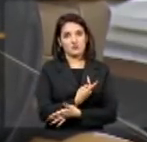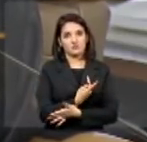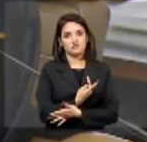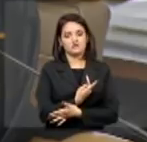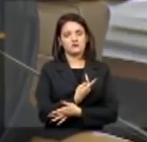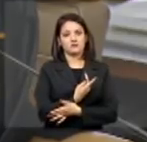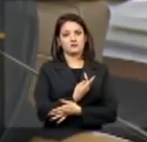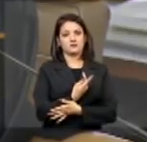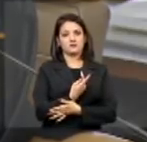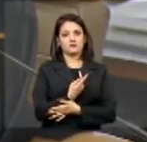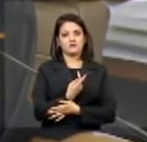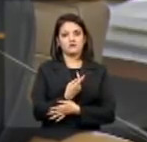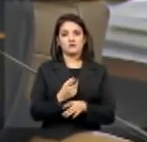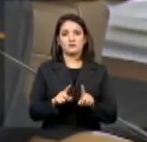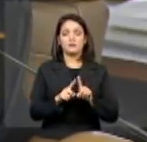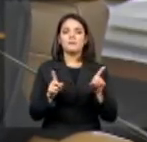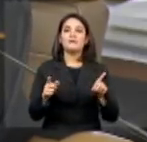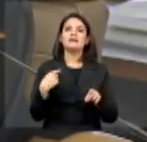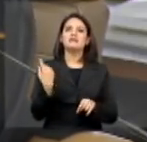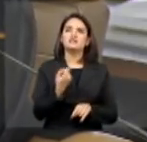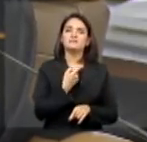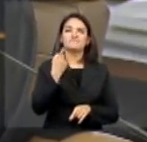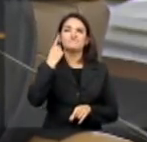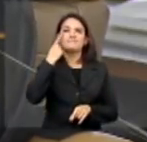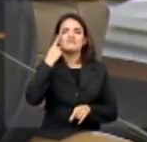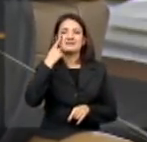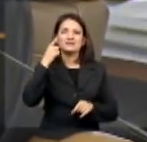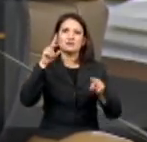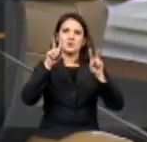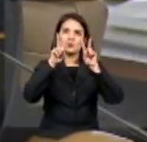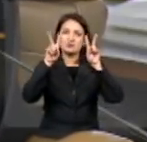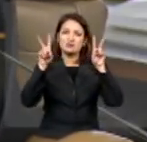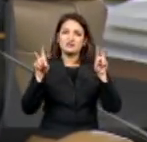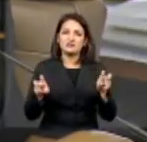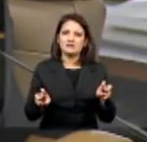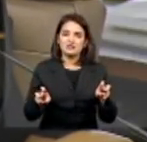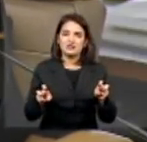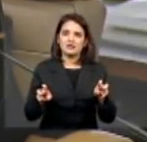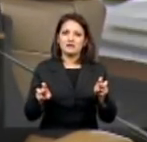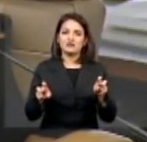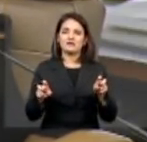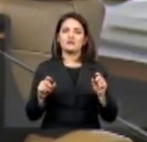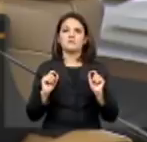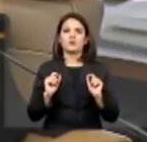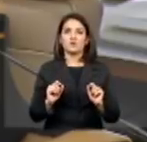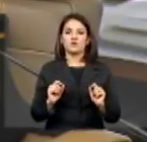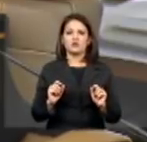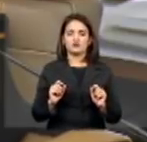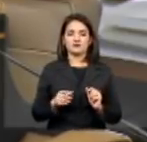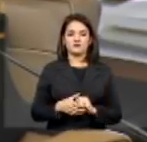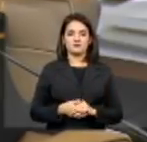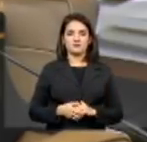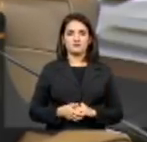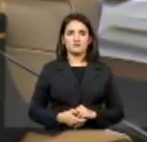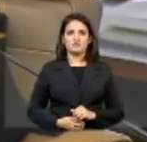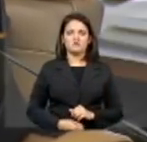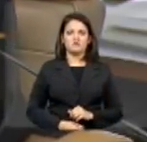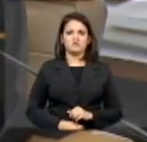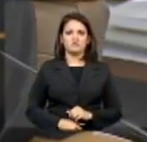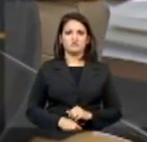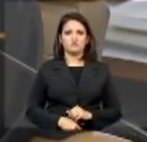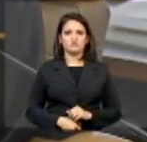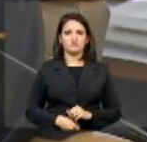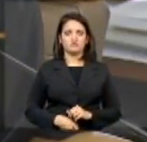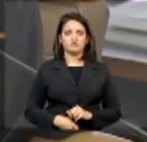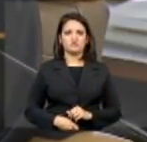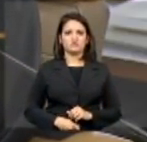mas estamos diante de uma temática que emerge atos